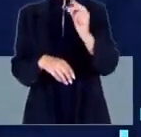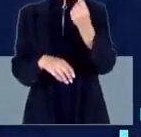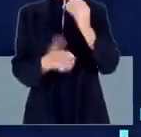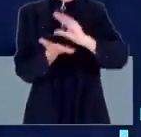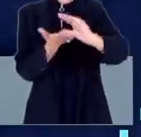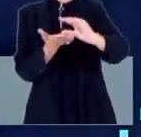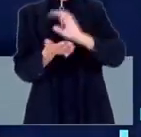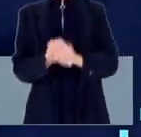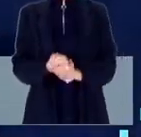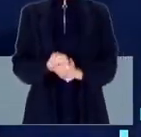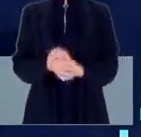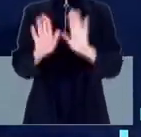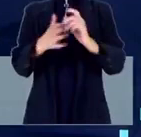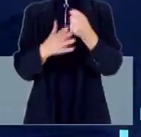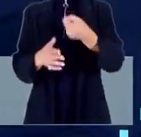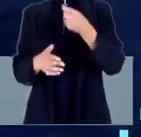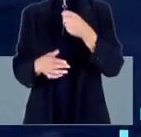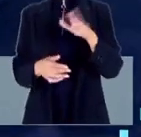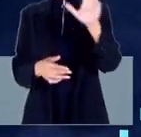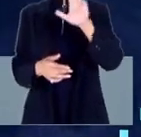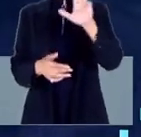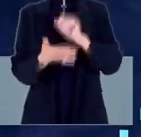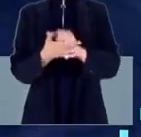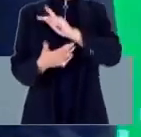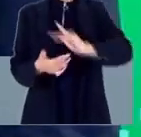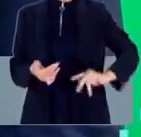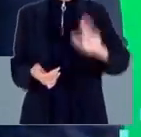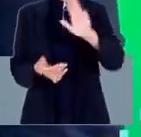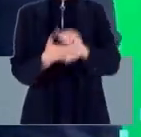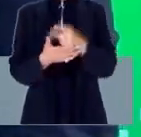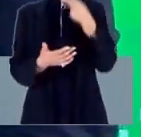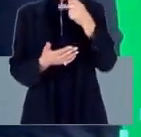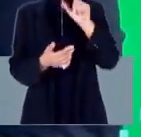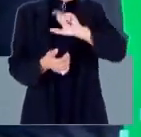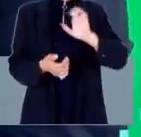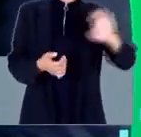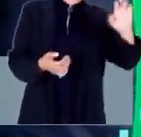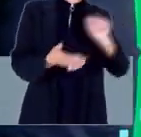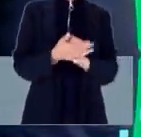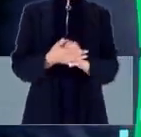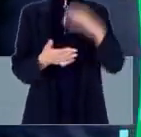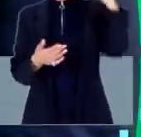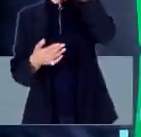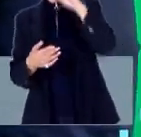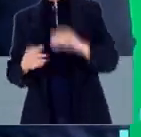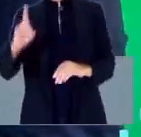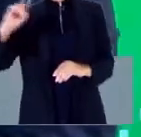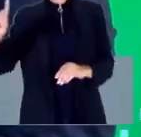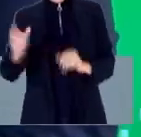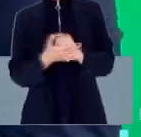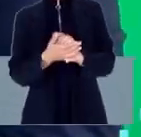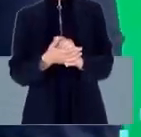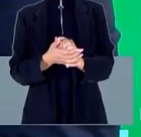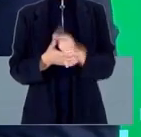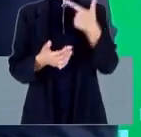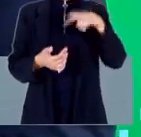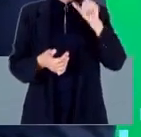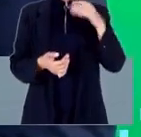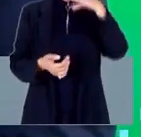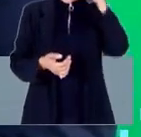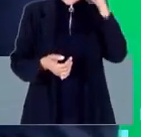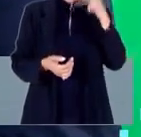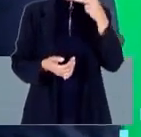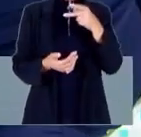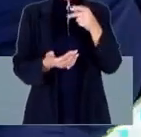presidente o ex-presidente Lula Dizem que ele é esquerda o bolsonaro Ele disse que é direita o Ciro me disse ontem